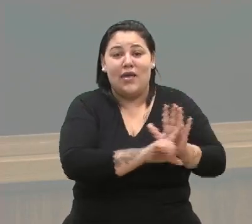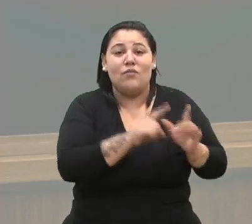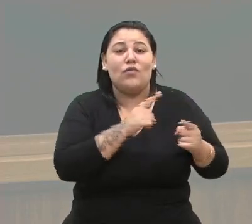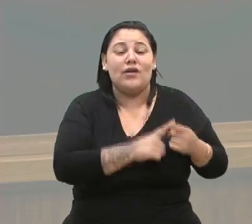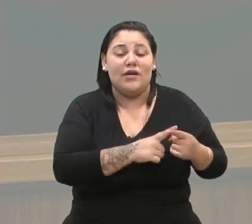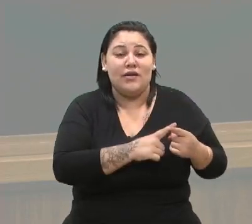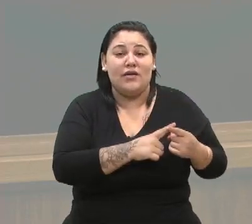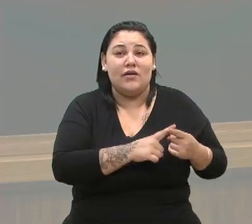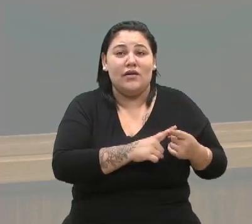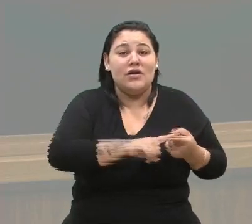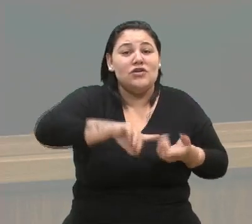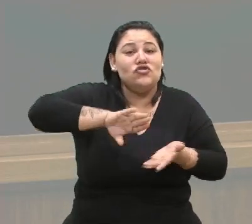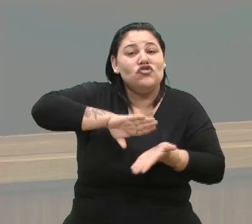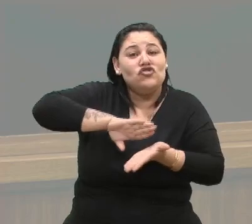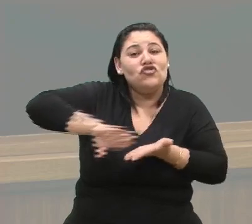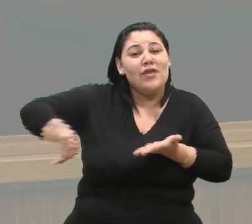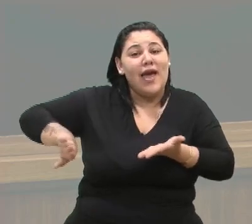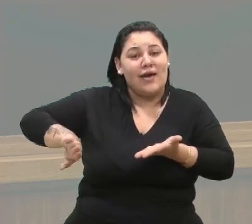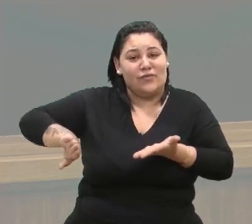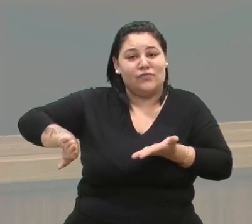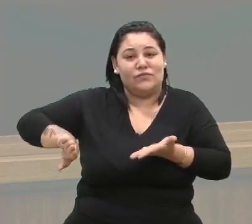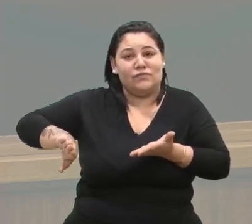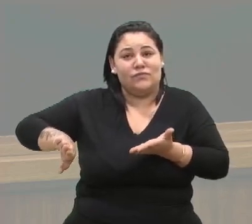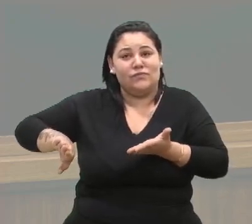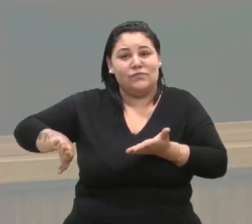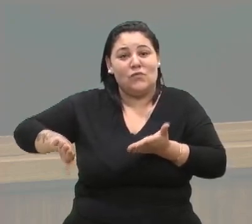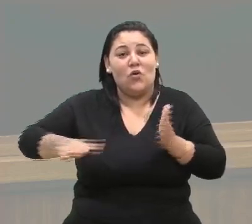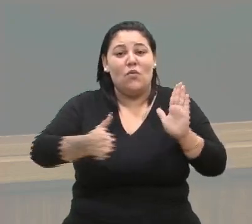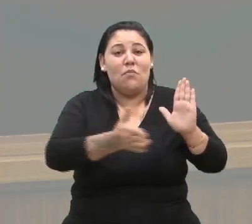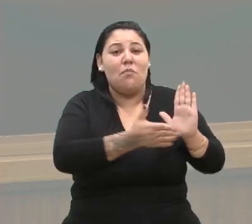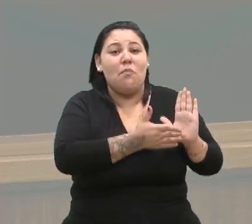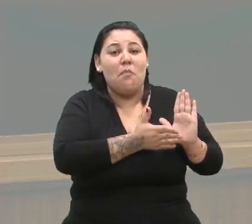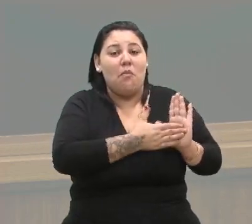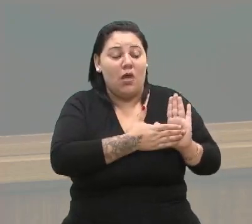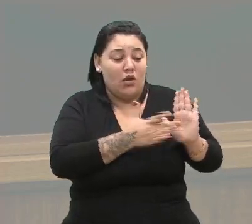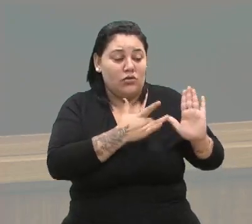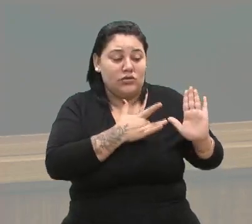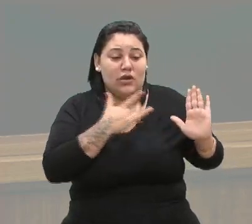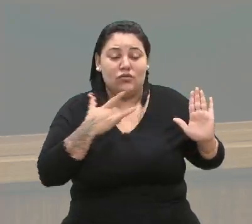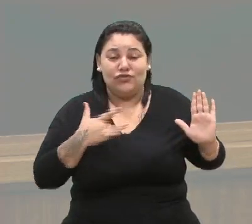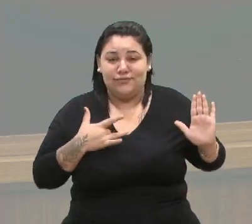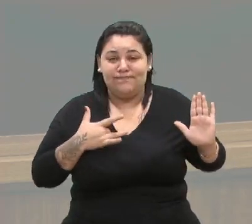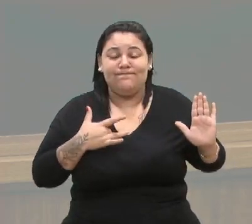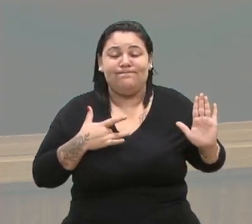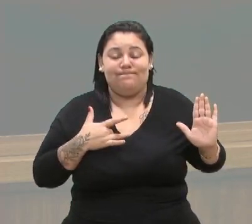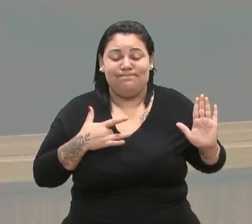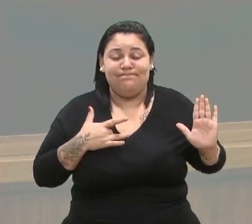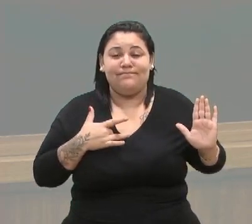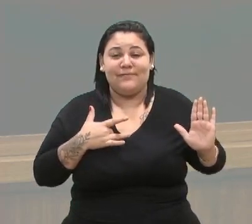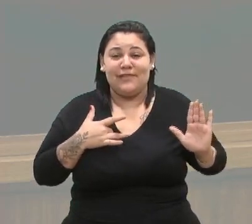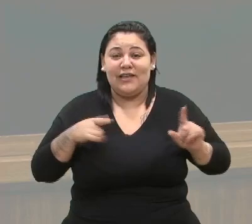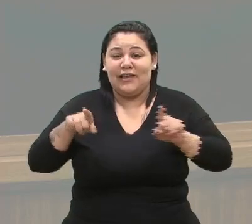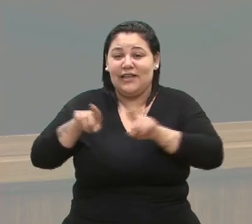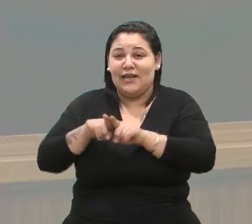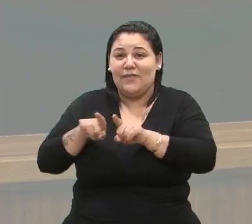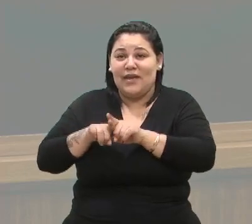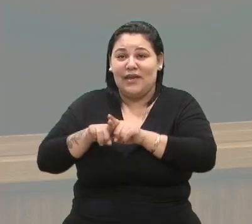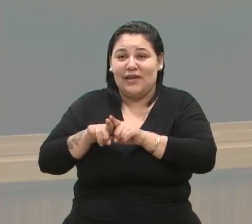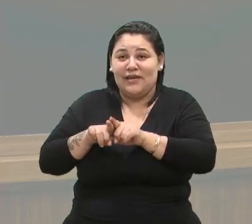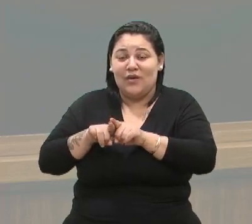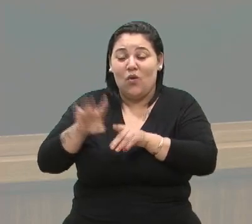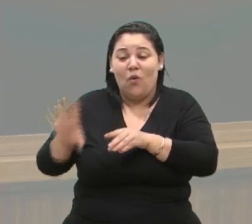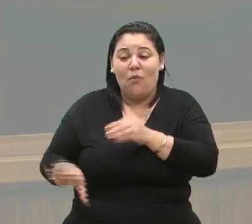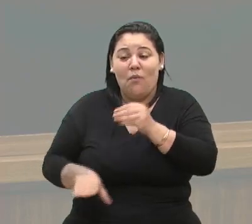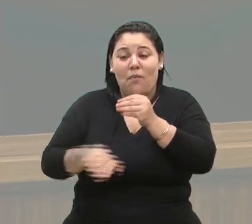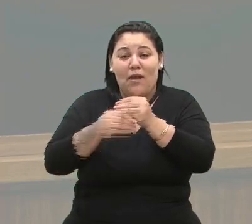retirado o plano de saúde, né, o auxílio de saúde, e também adequar a questão da